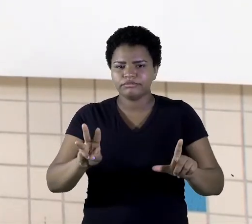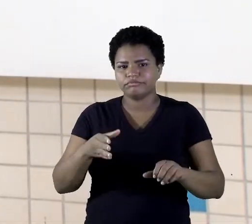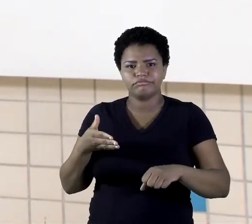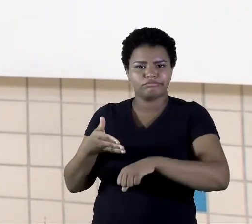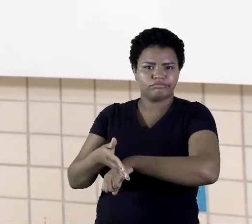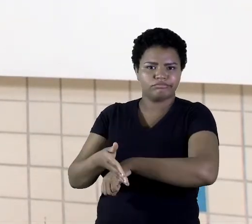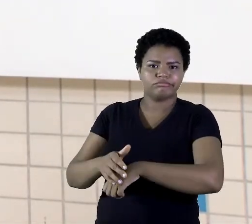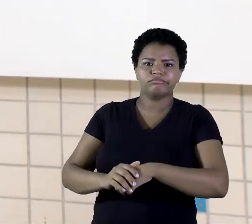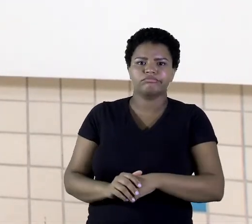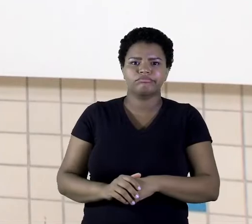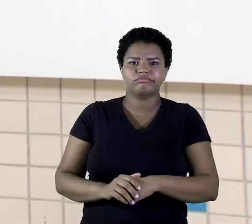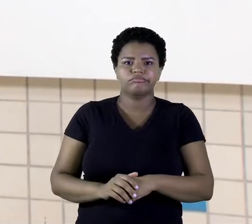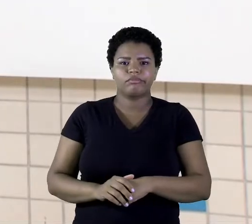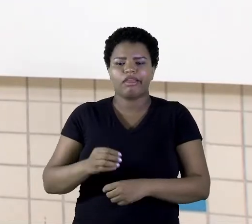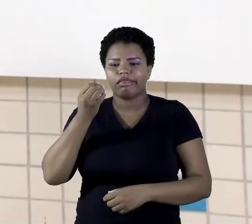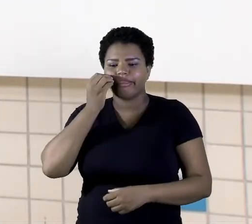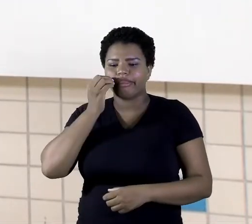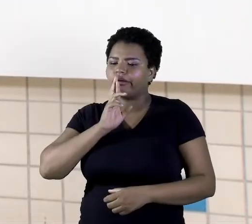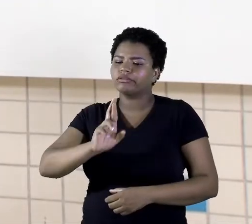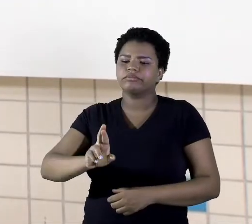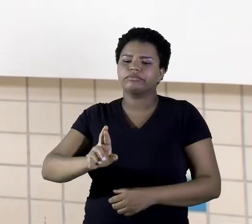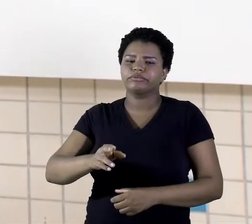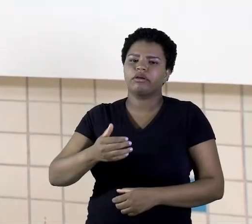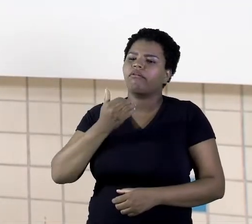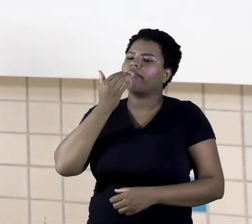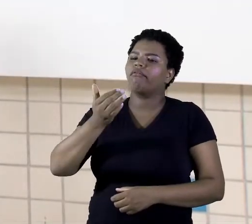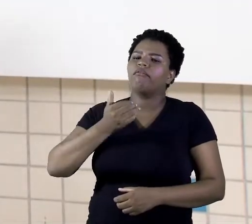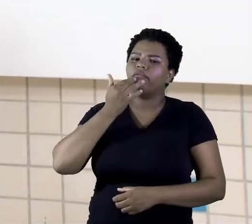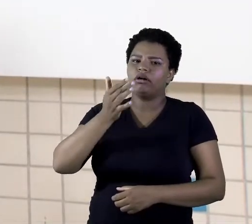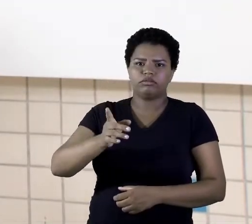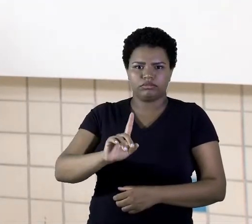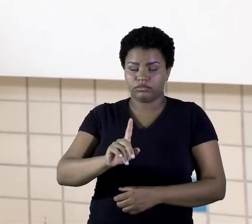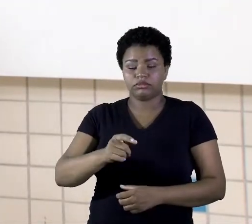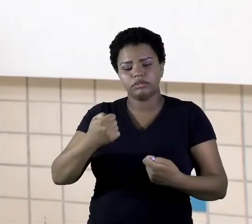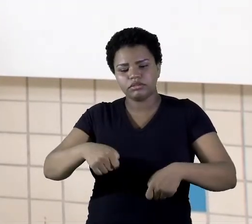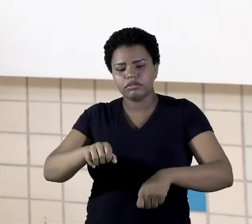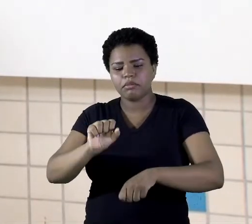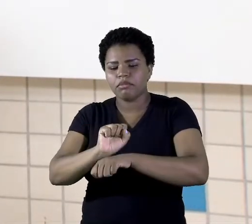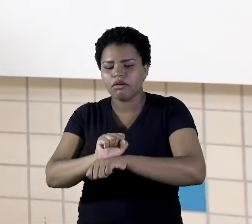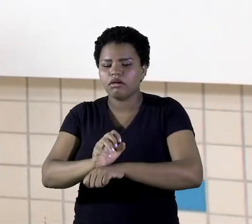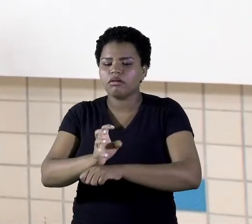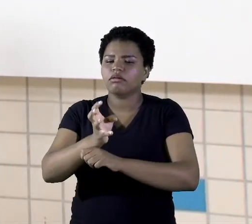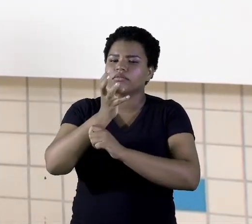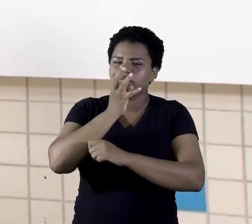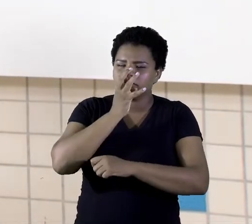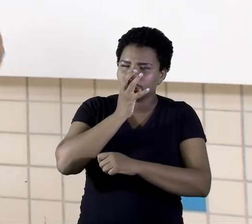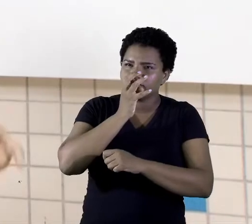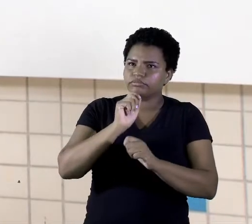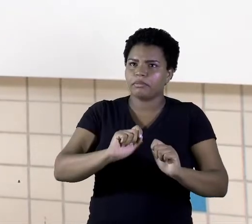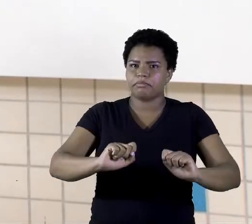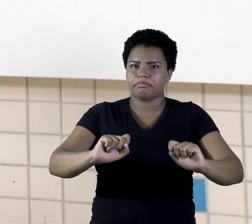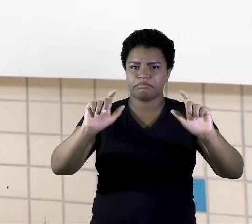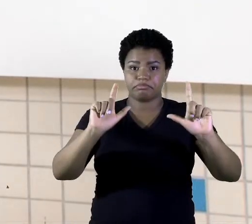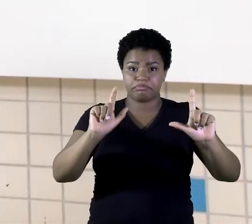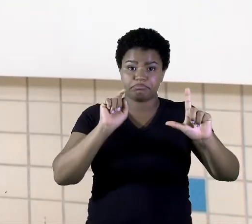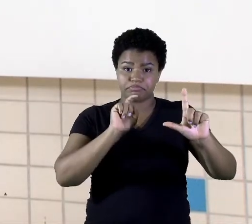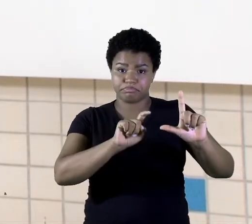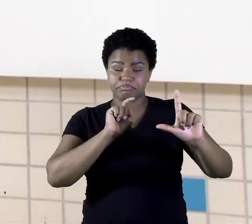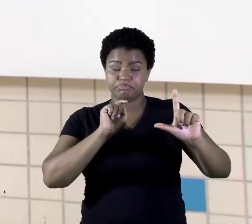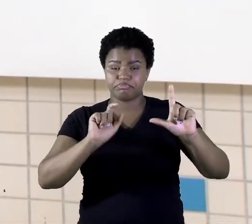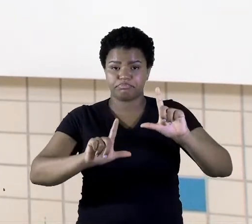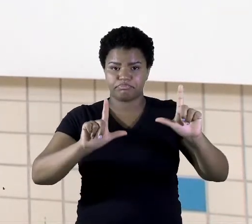A sua aprovação nesse ano letivo que está diferente de tudo que a gente já viu, está dependendo de